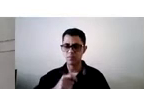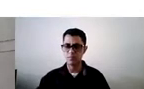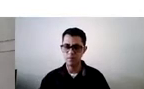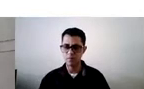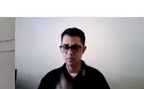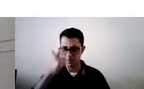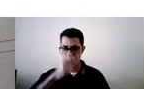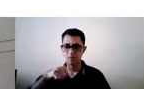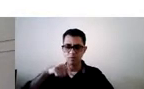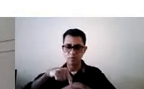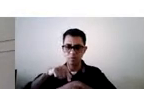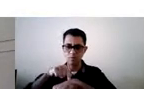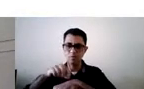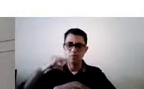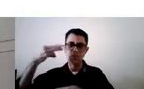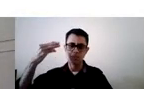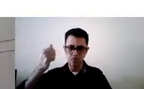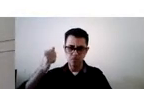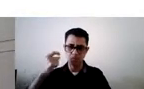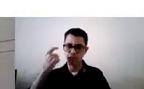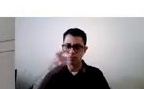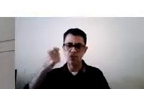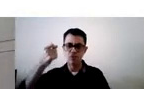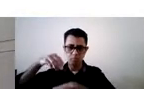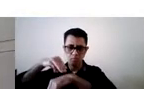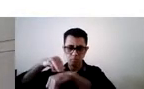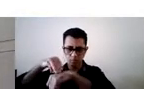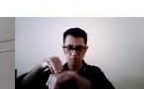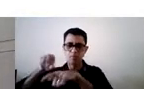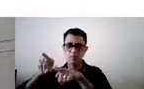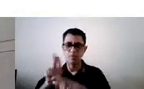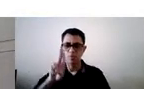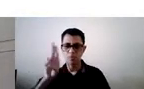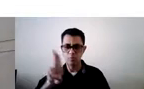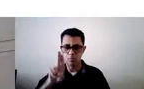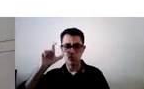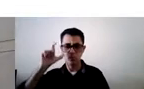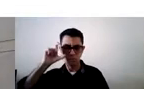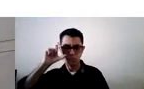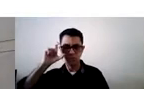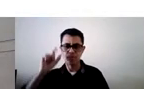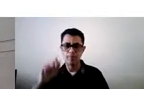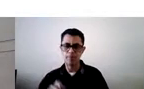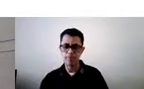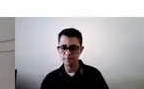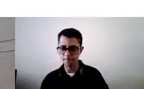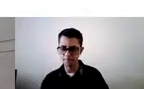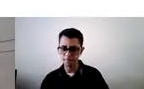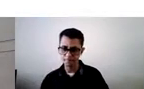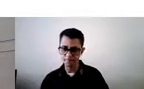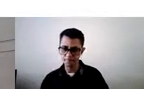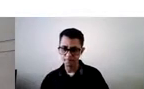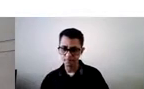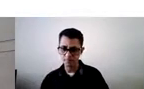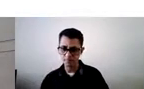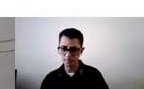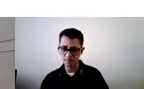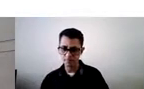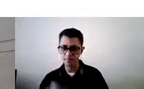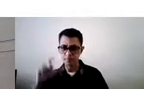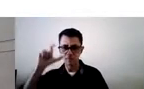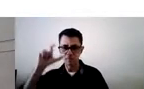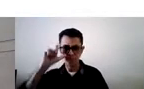eu tenho a pele branca, meus olhos são castanhos, eu uso um óculos de armação